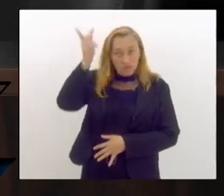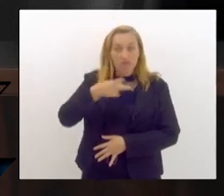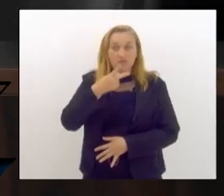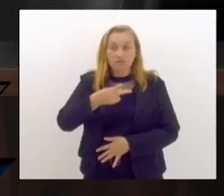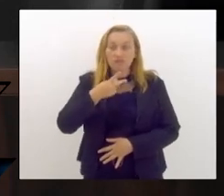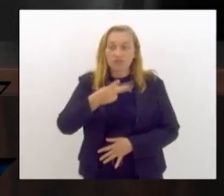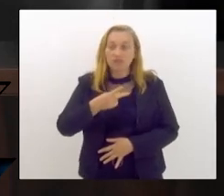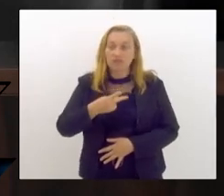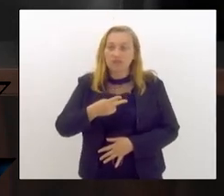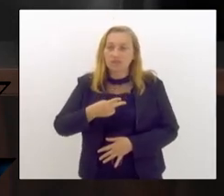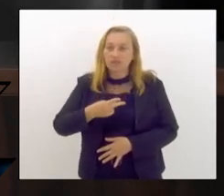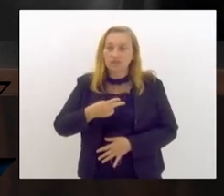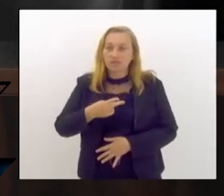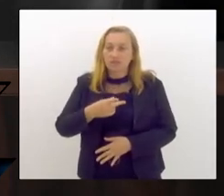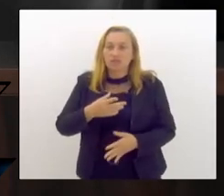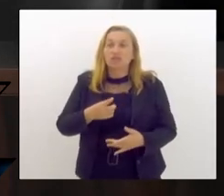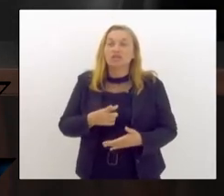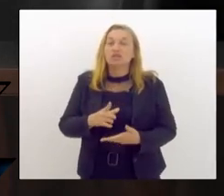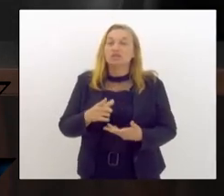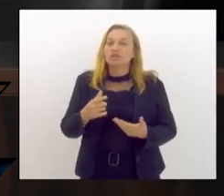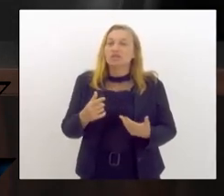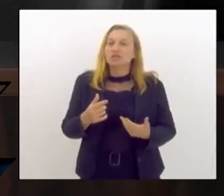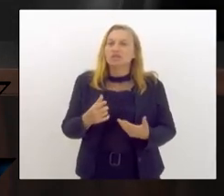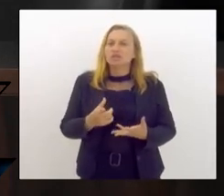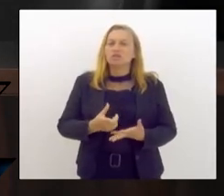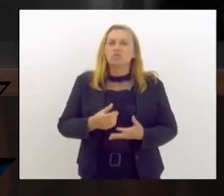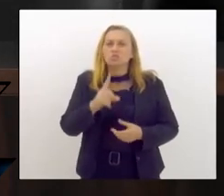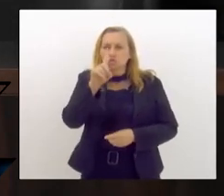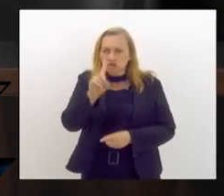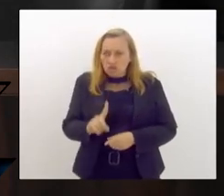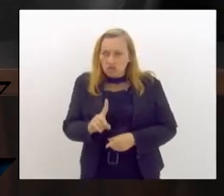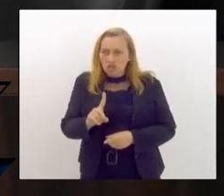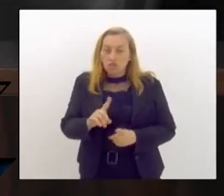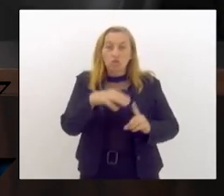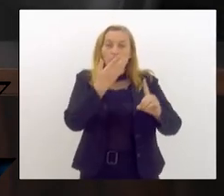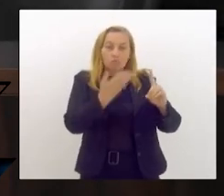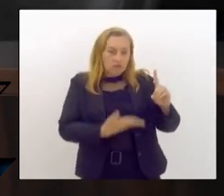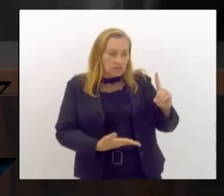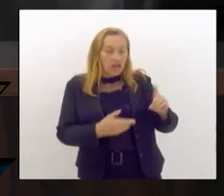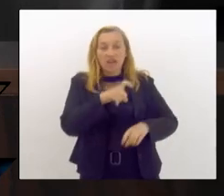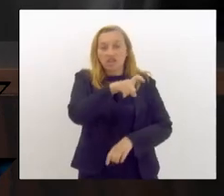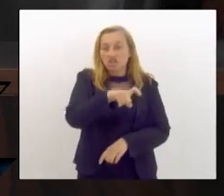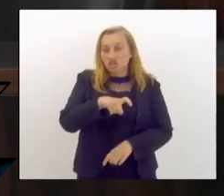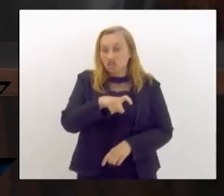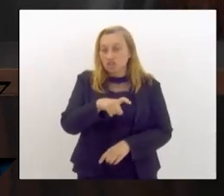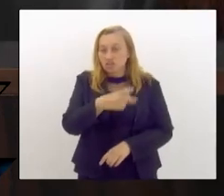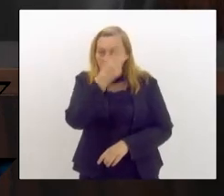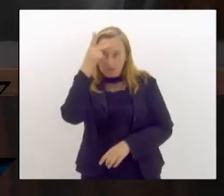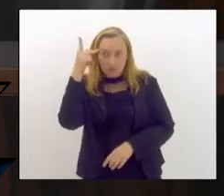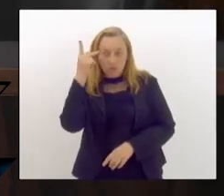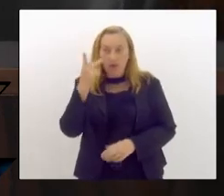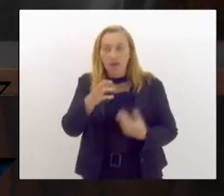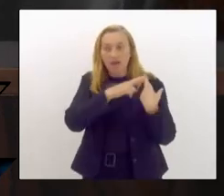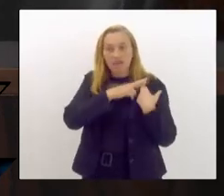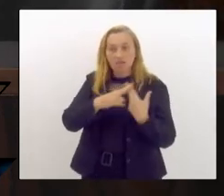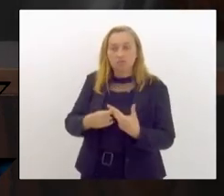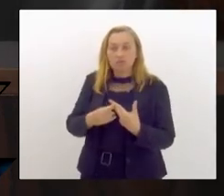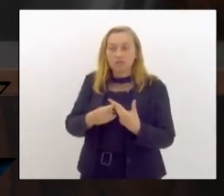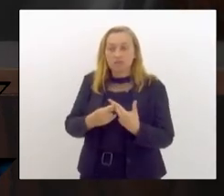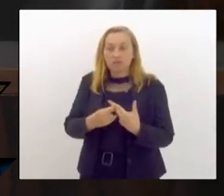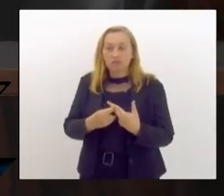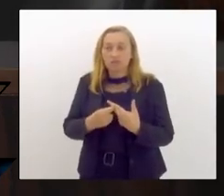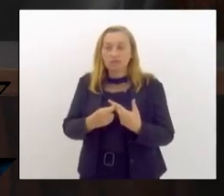de prerrogativa do deputado. Nós temos regimentalmente o direito de homenagear X pessoas. A responsabilidade dessa